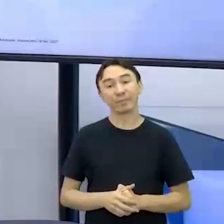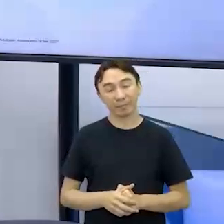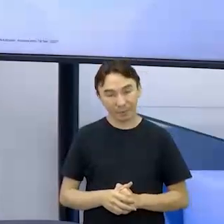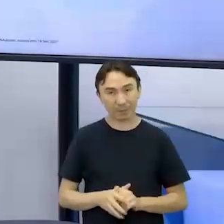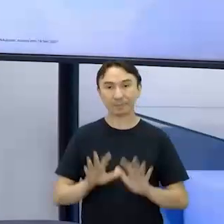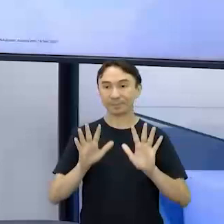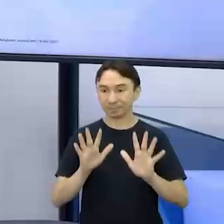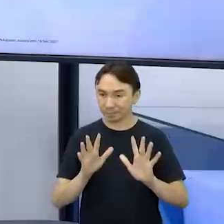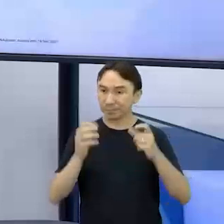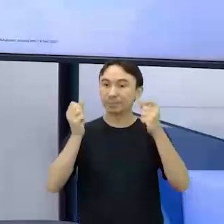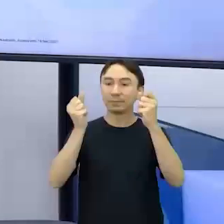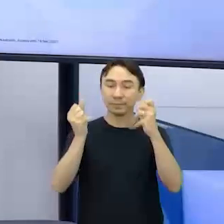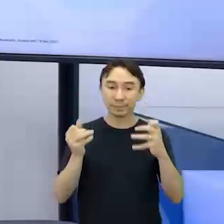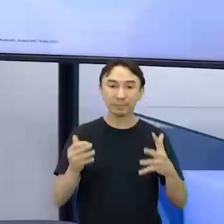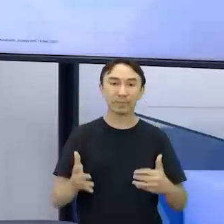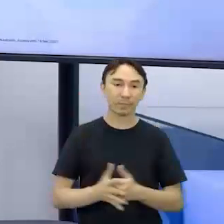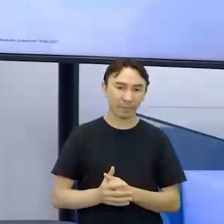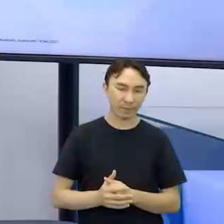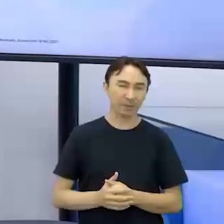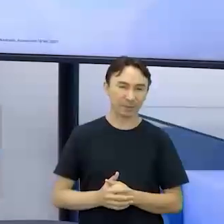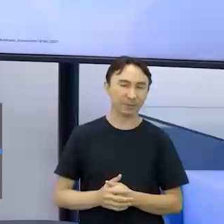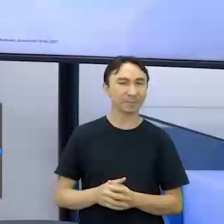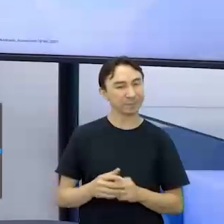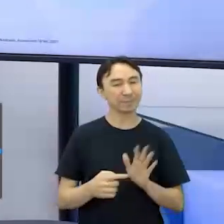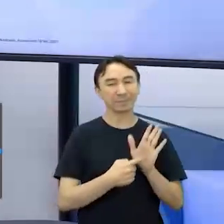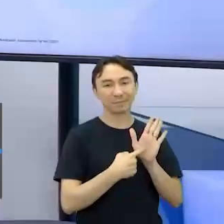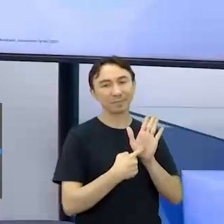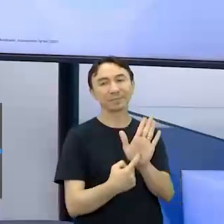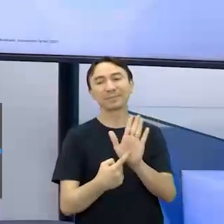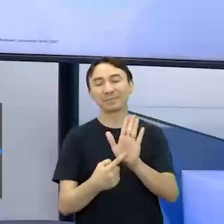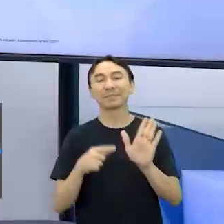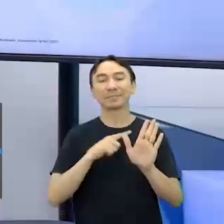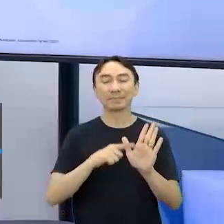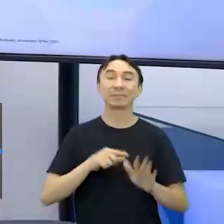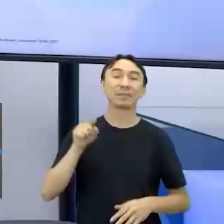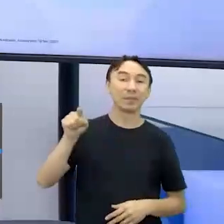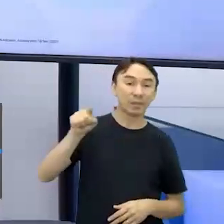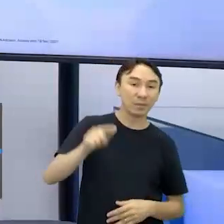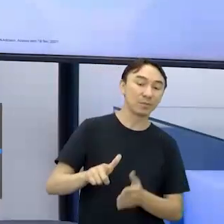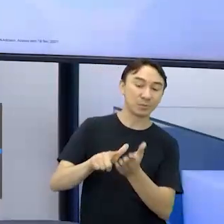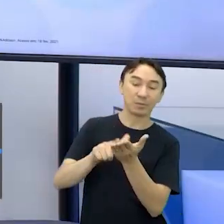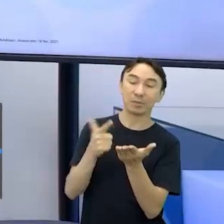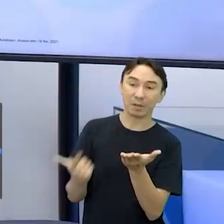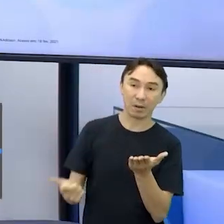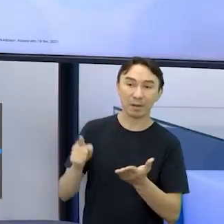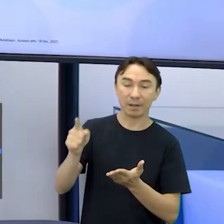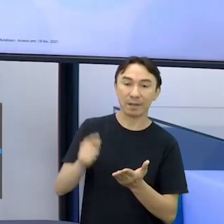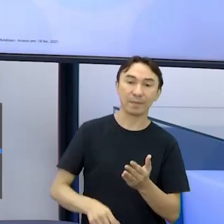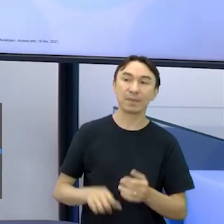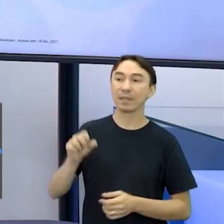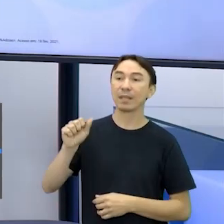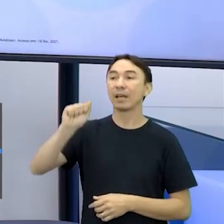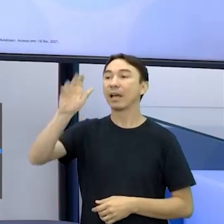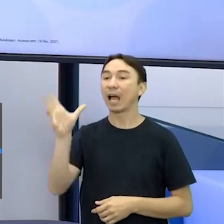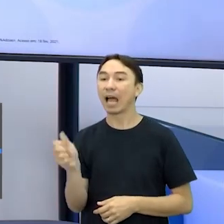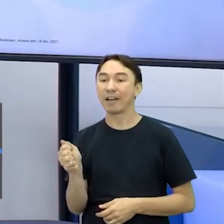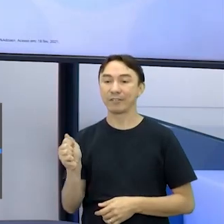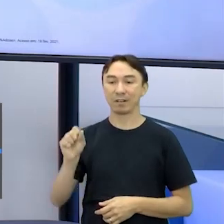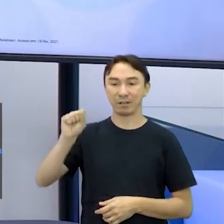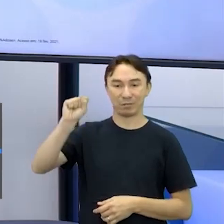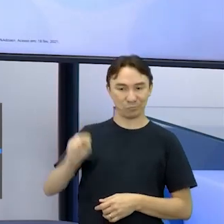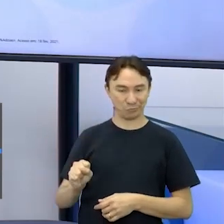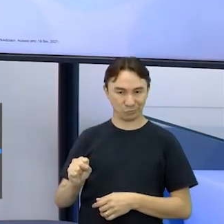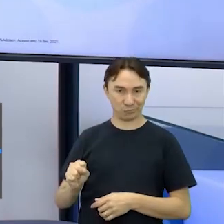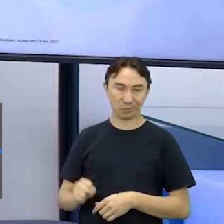acontece? Eu apresentei para vocês um jornal lá da África do Sul, outro jornal que é